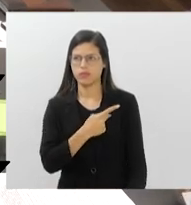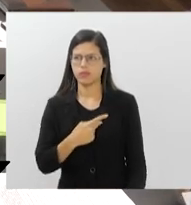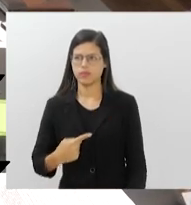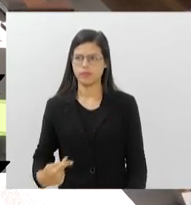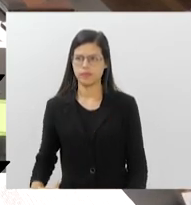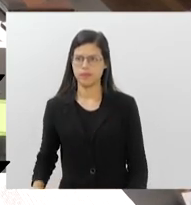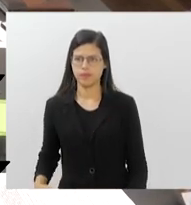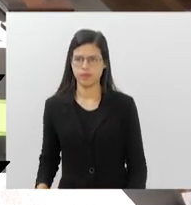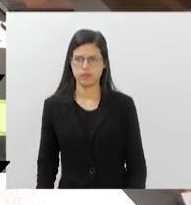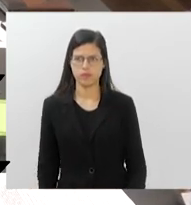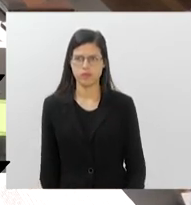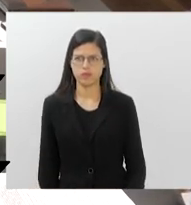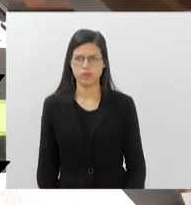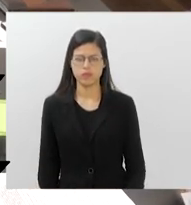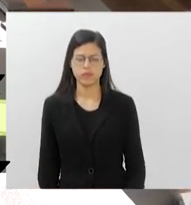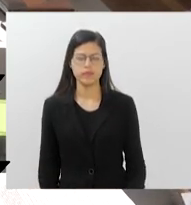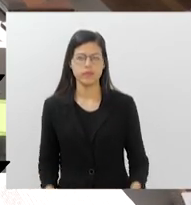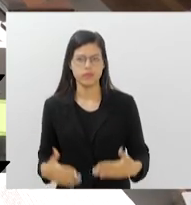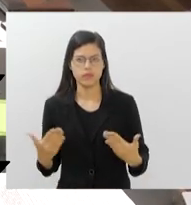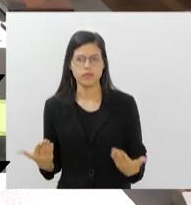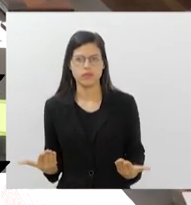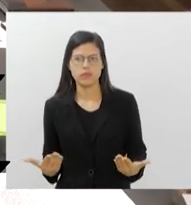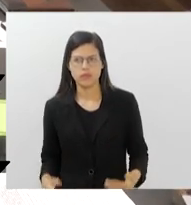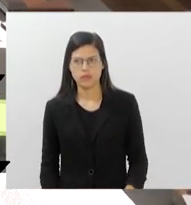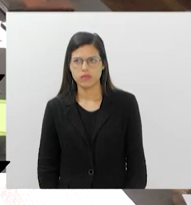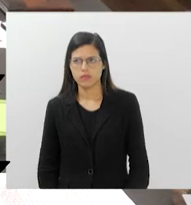Presidente olha só